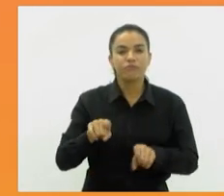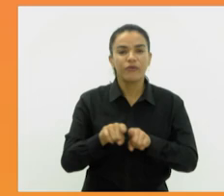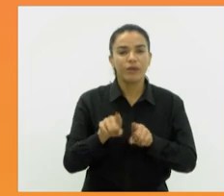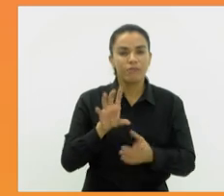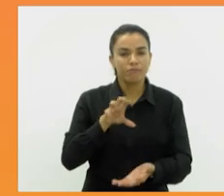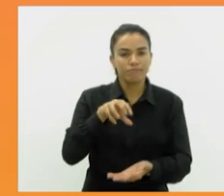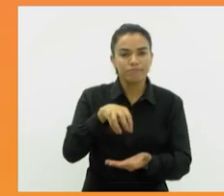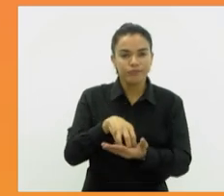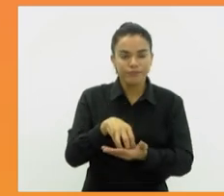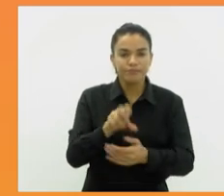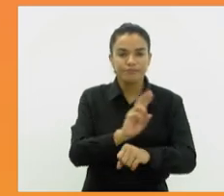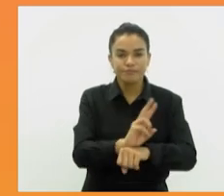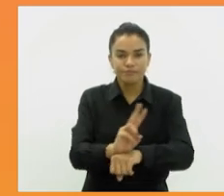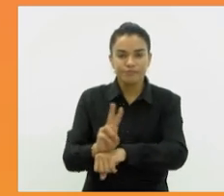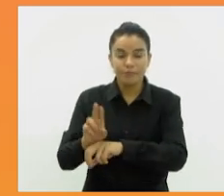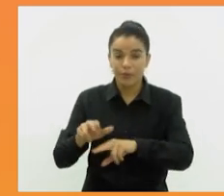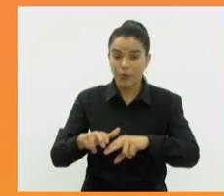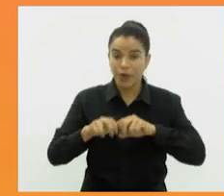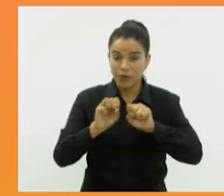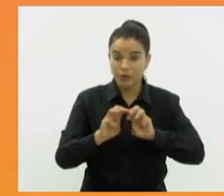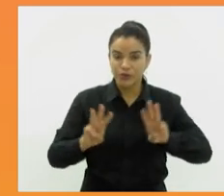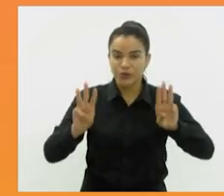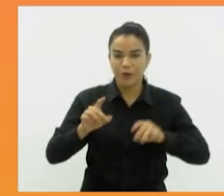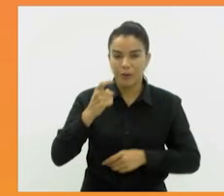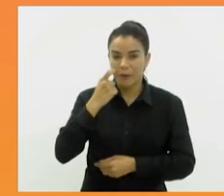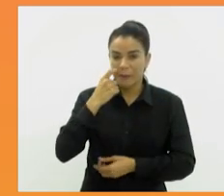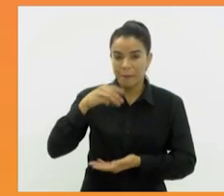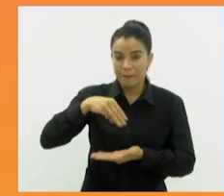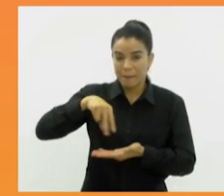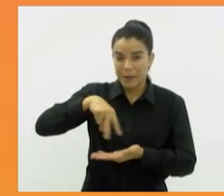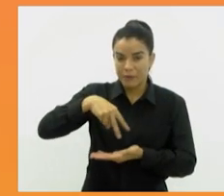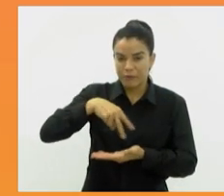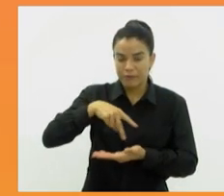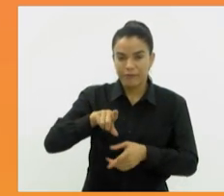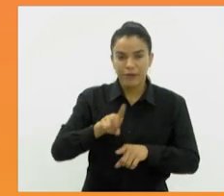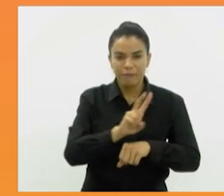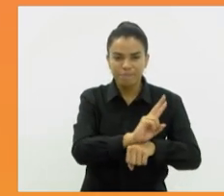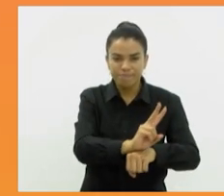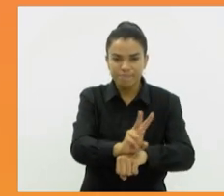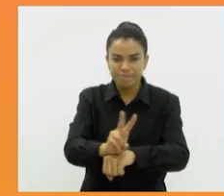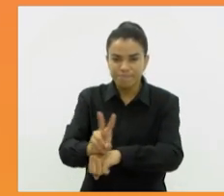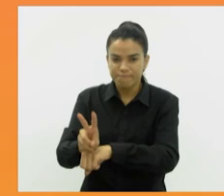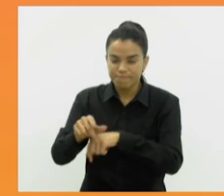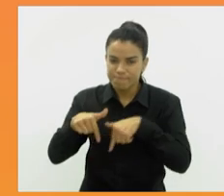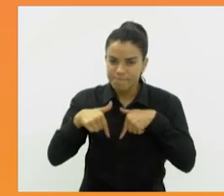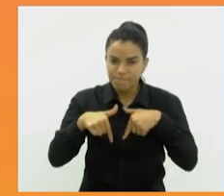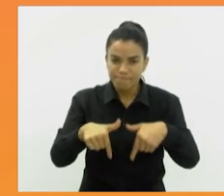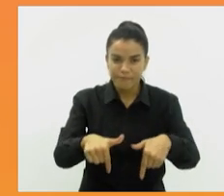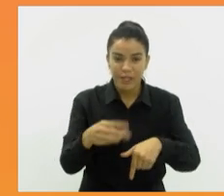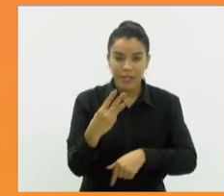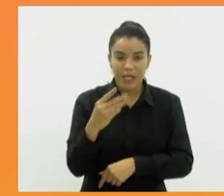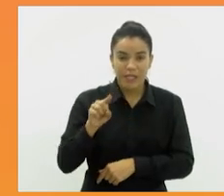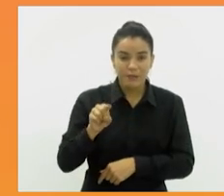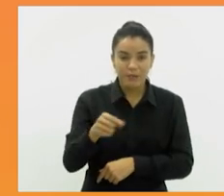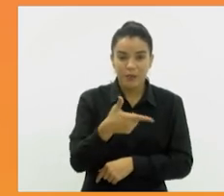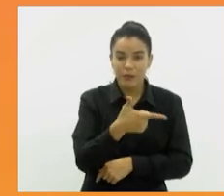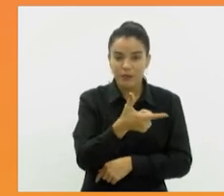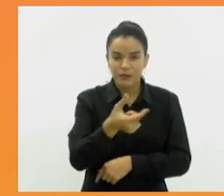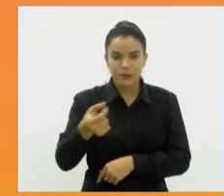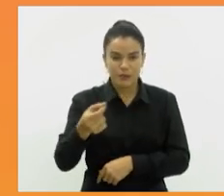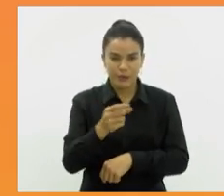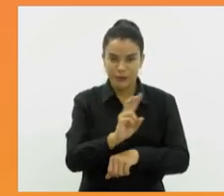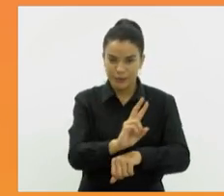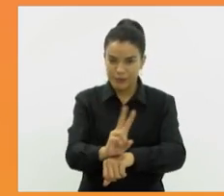Copacabana por conta do show da cantora Madona haverá um Patrulhamento ostensivo envolvendo 3.200